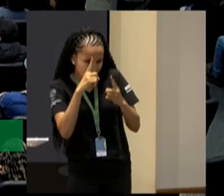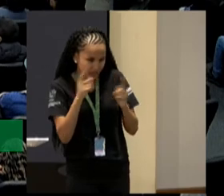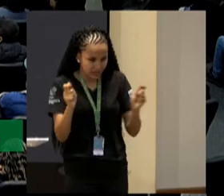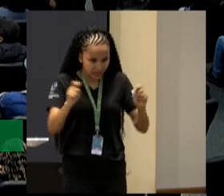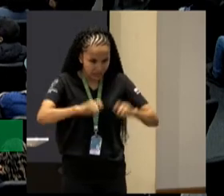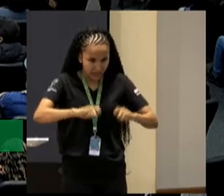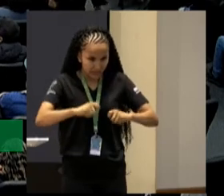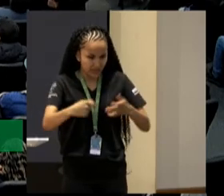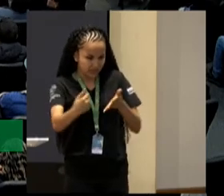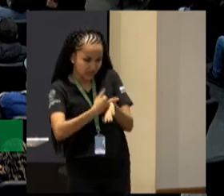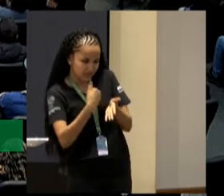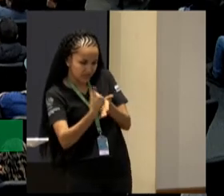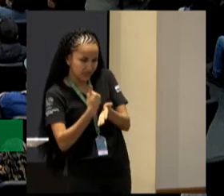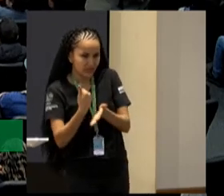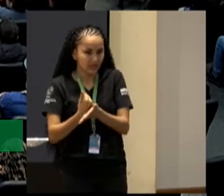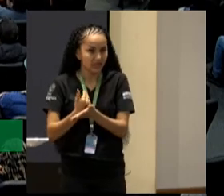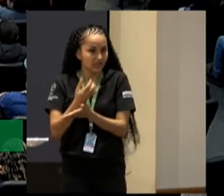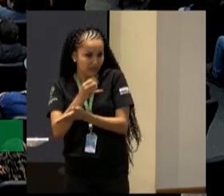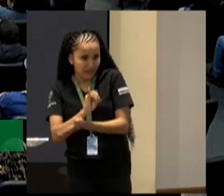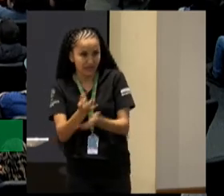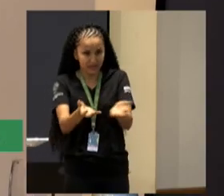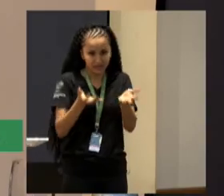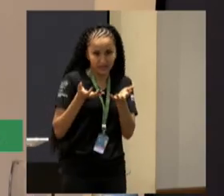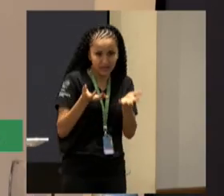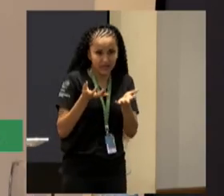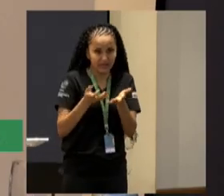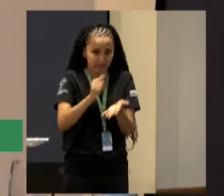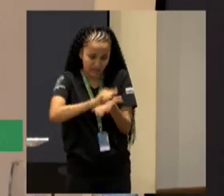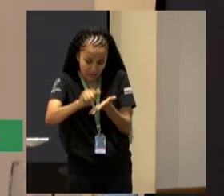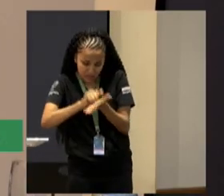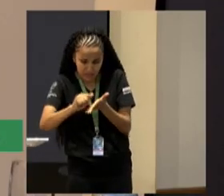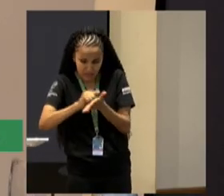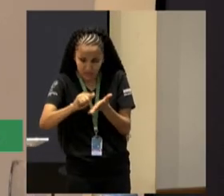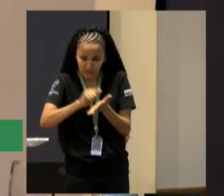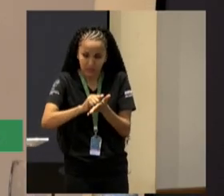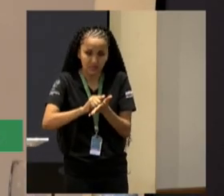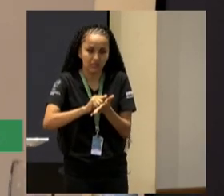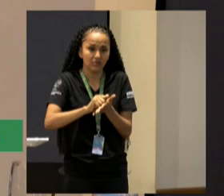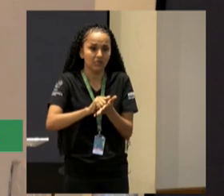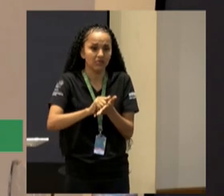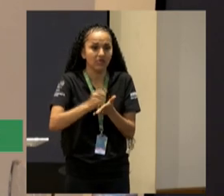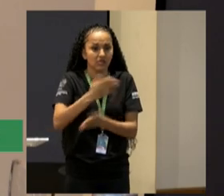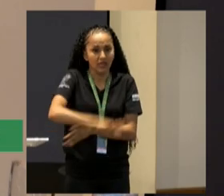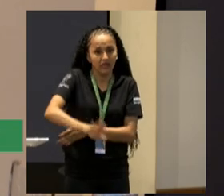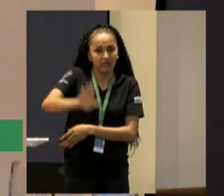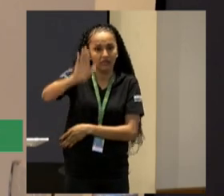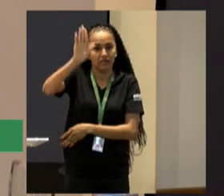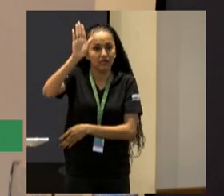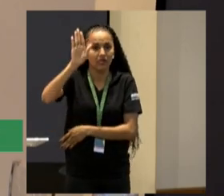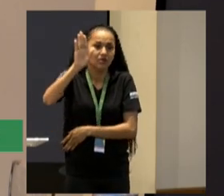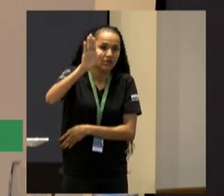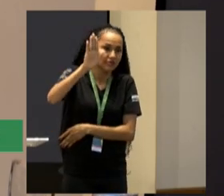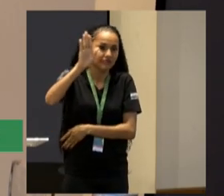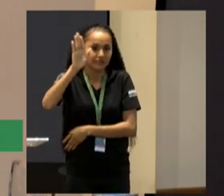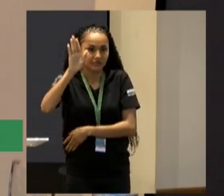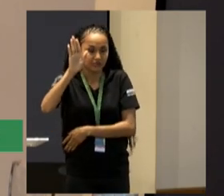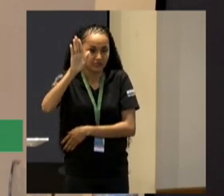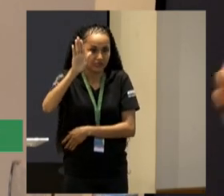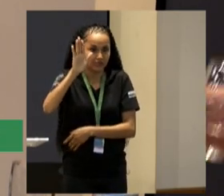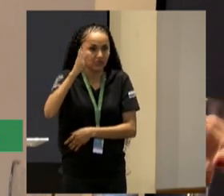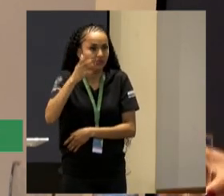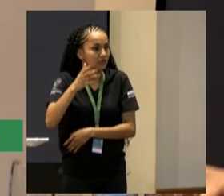de perguntas. Inclusive, se vocês quiserem fazê-las por escrito, vocês levantem a mão, nos sinalizem